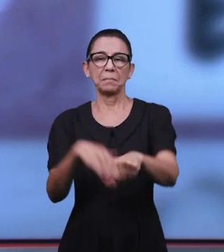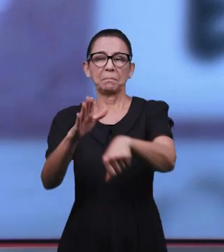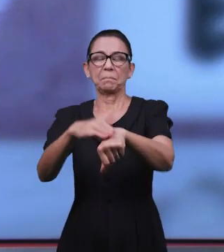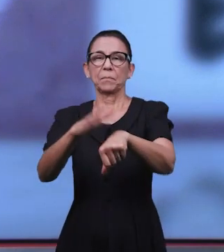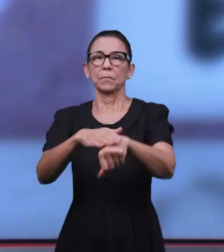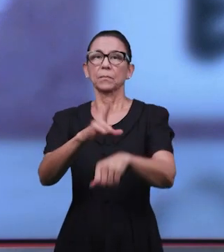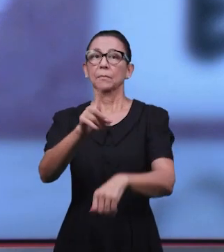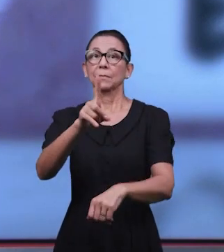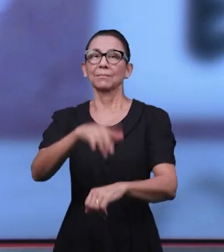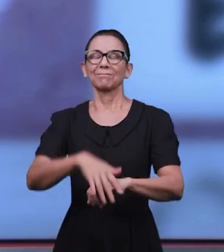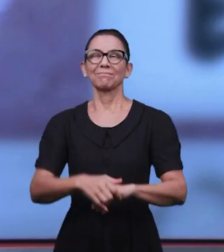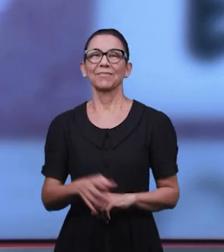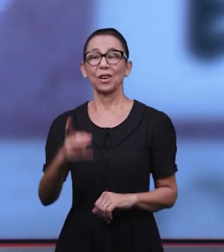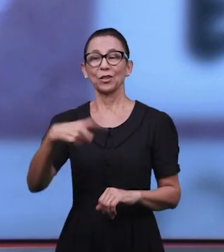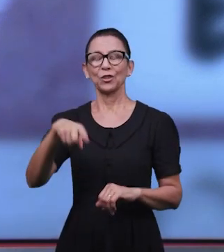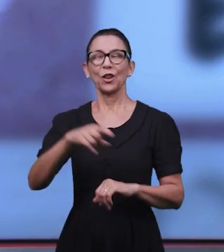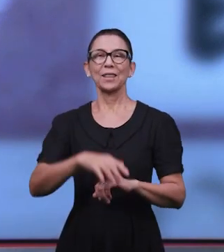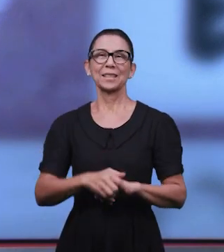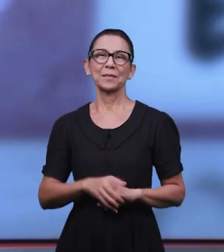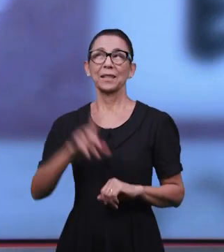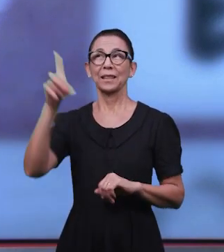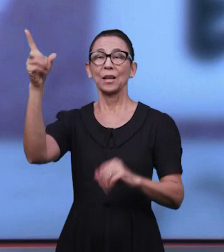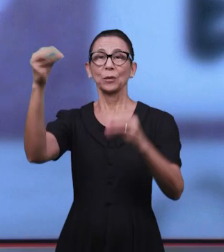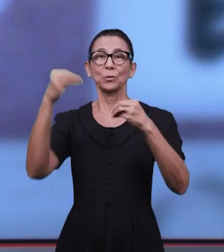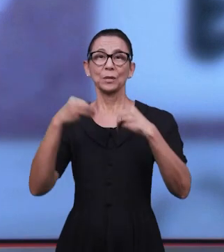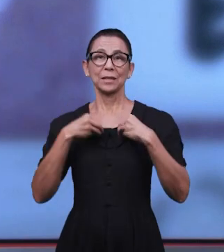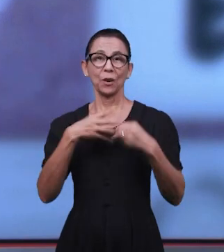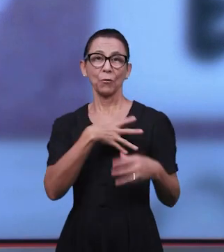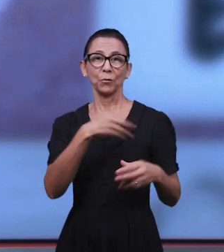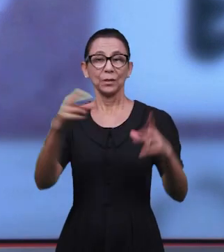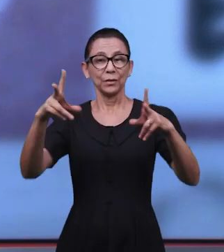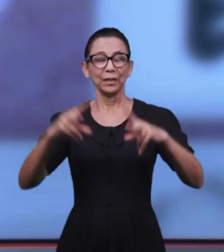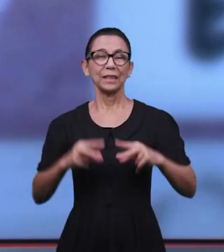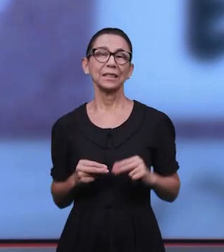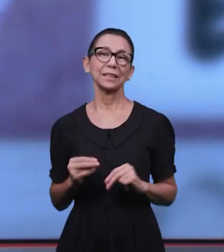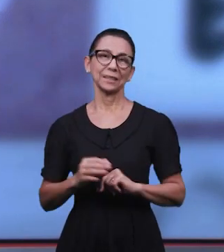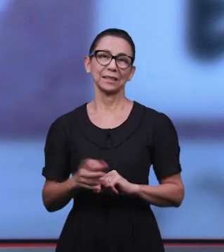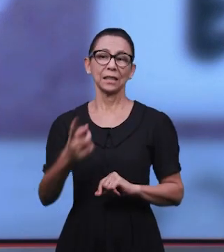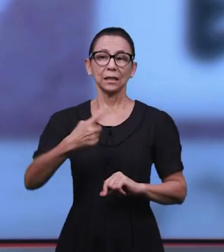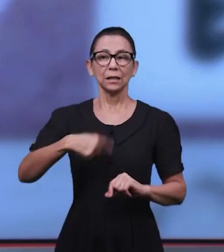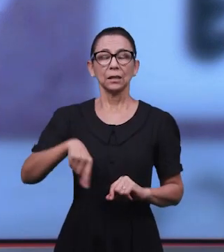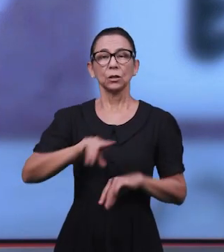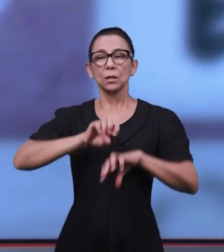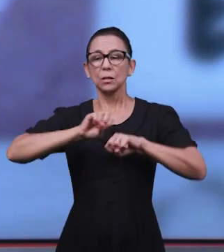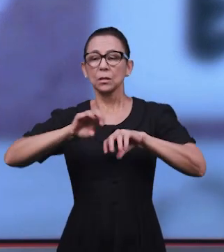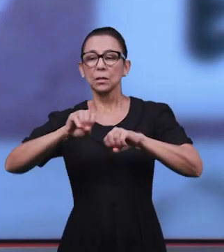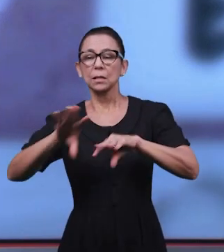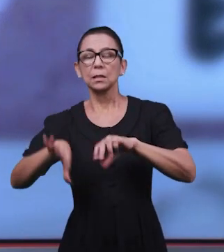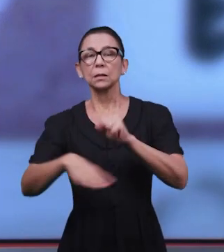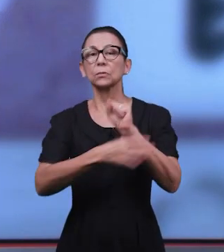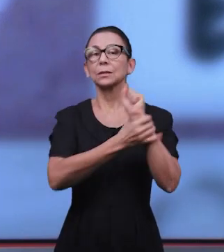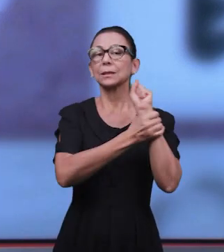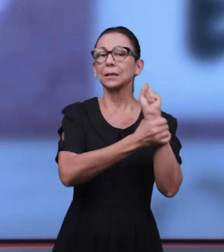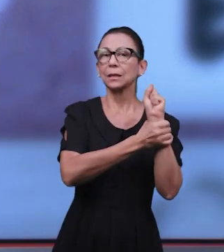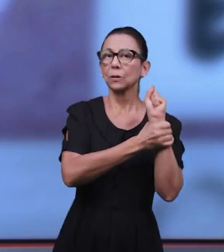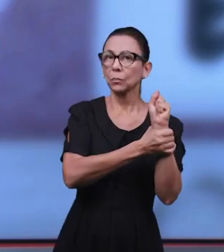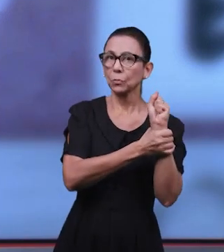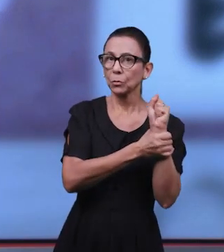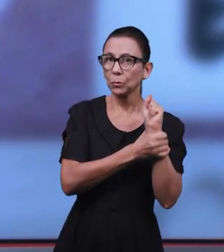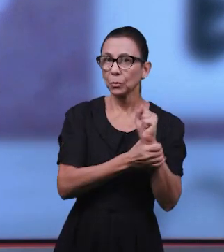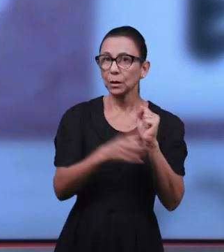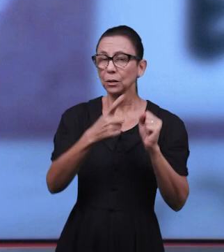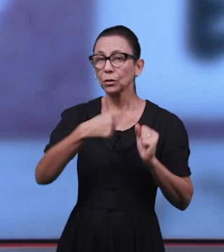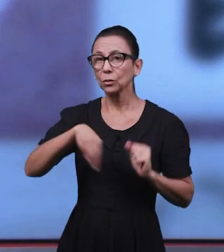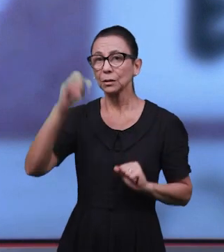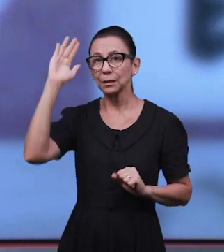por herança os nossos filhos e eles precisam da nossa orientação segura, da nossa mediação para entender